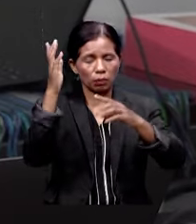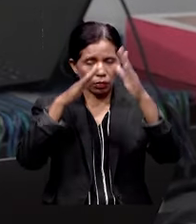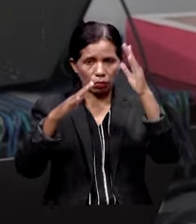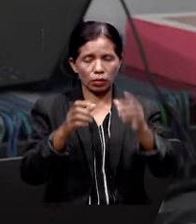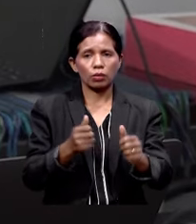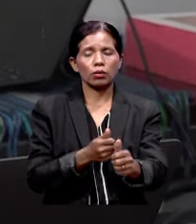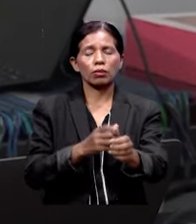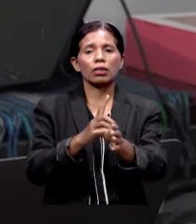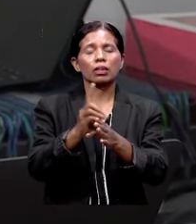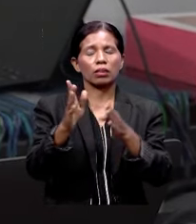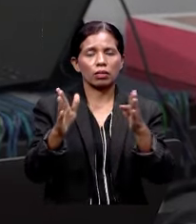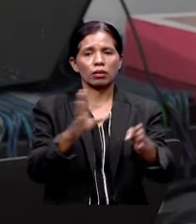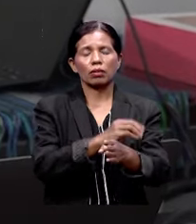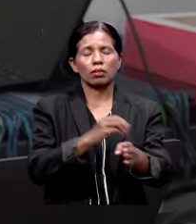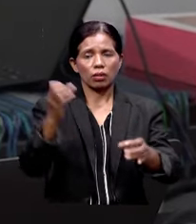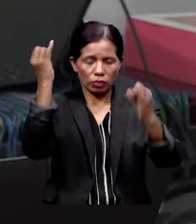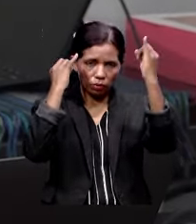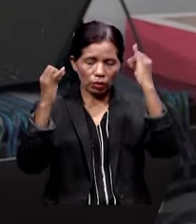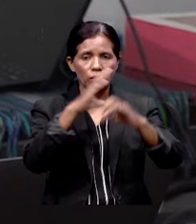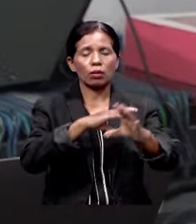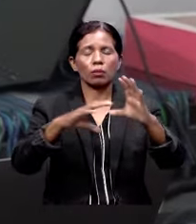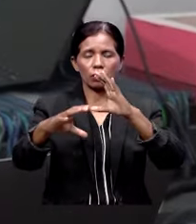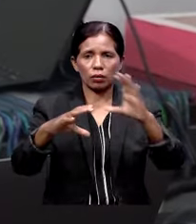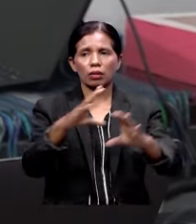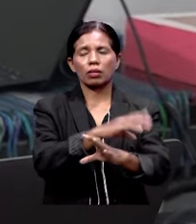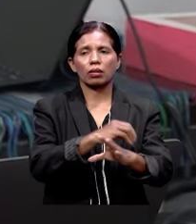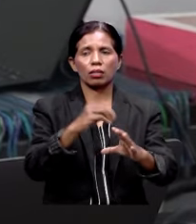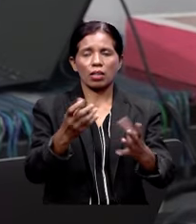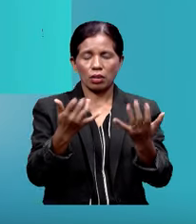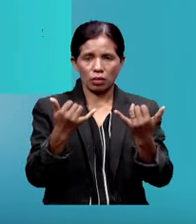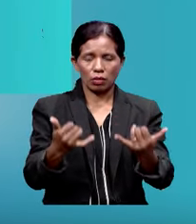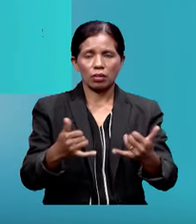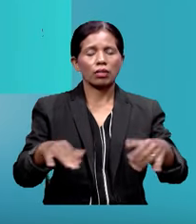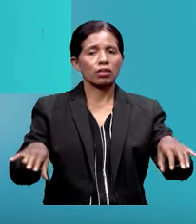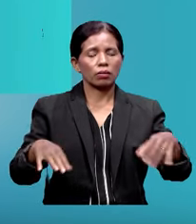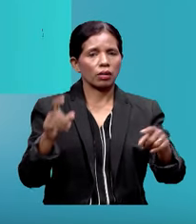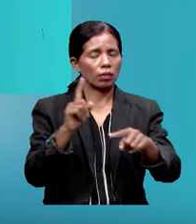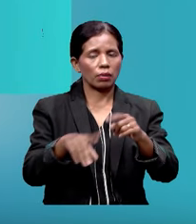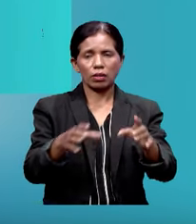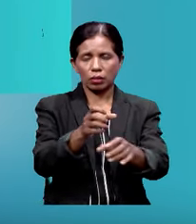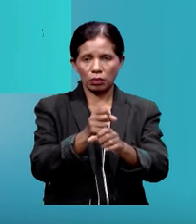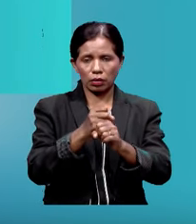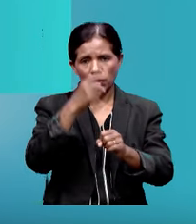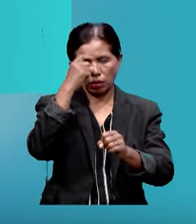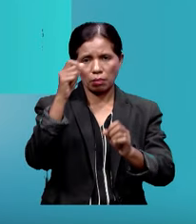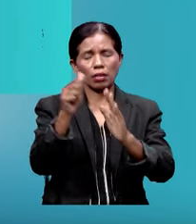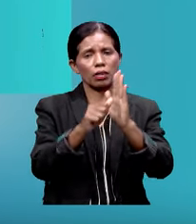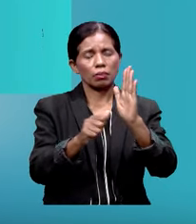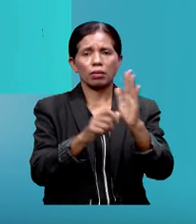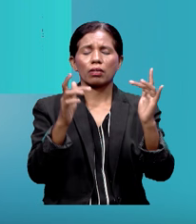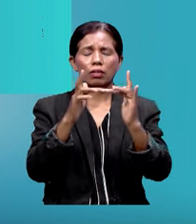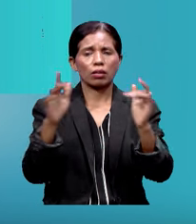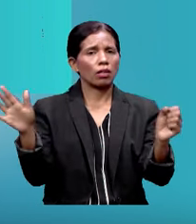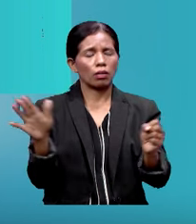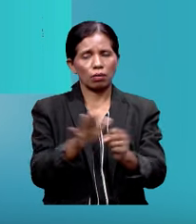de tecnologia e informação no comunicação com a TIC Timor dada um sistema labele simultâneo ona tamba agendamento online na kono